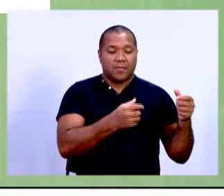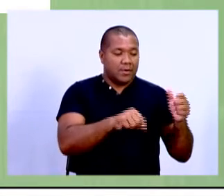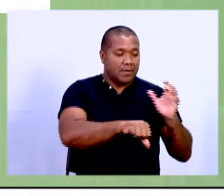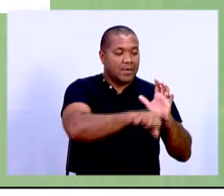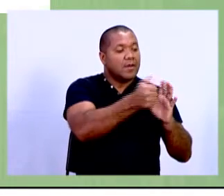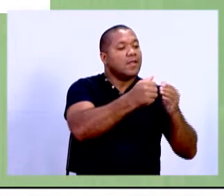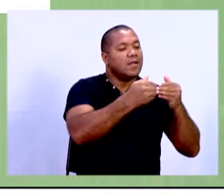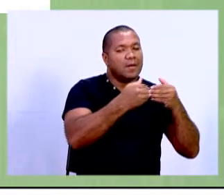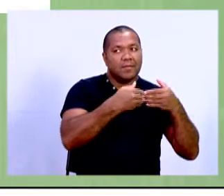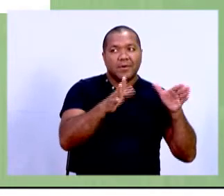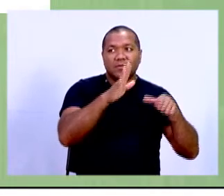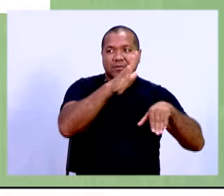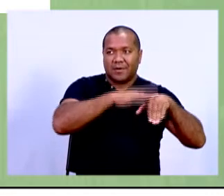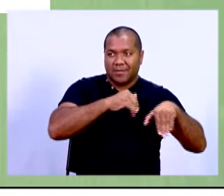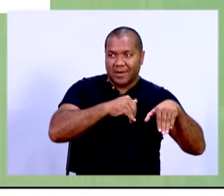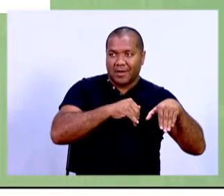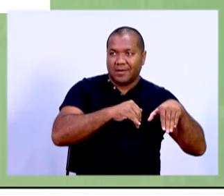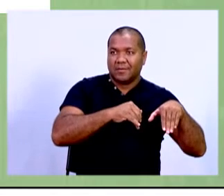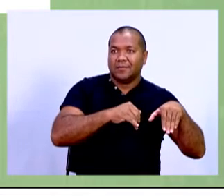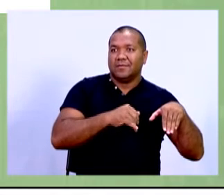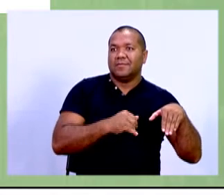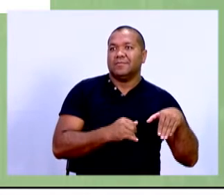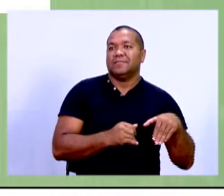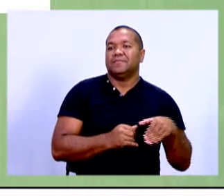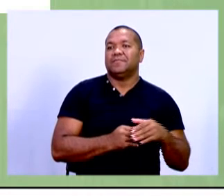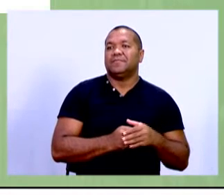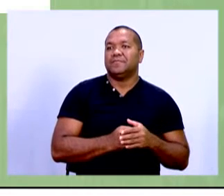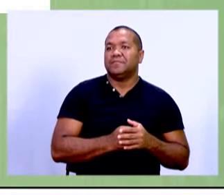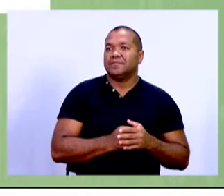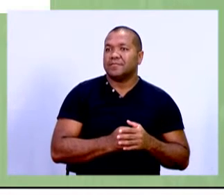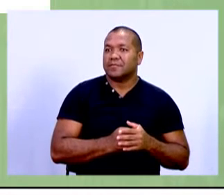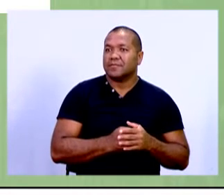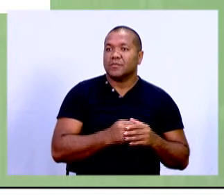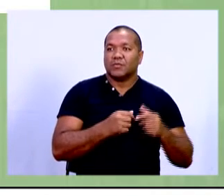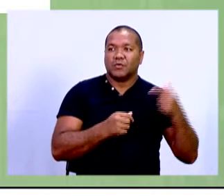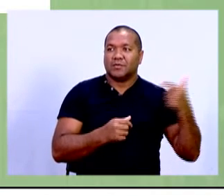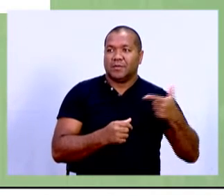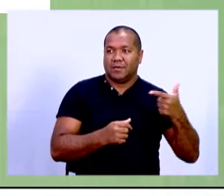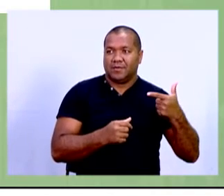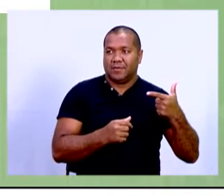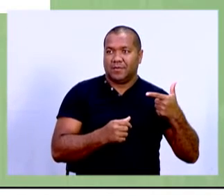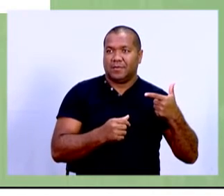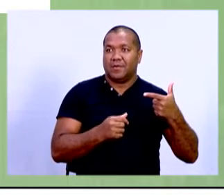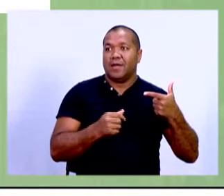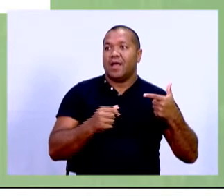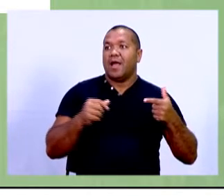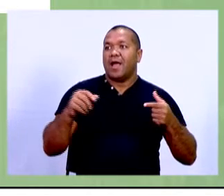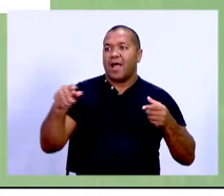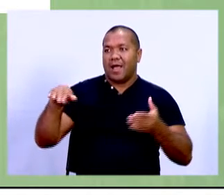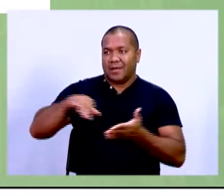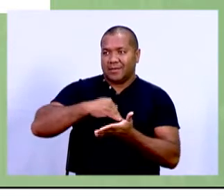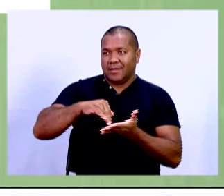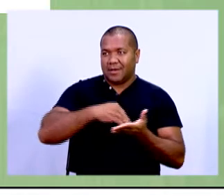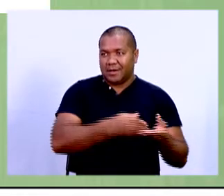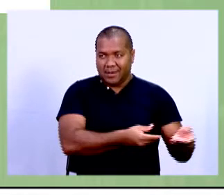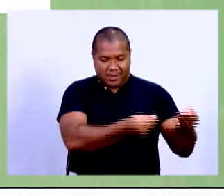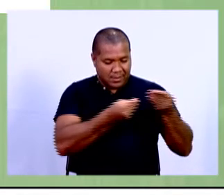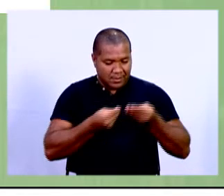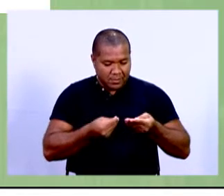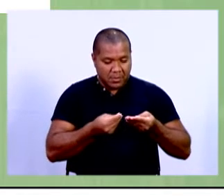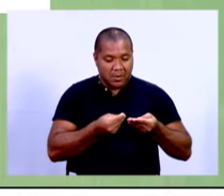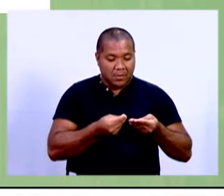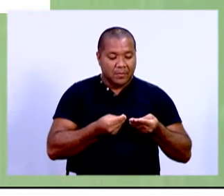primeiro diagrama, ele abriu o chamado. No segundo, a atendente recebeu o chamado dele, passou